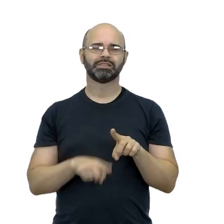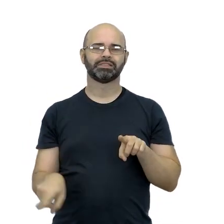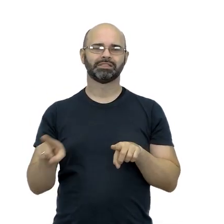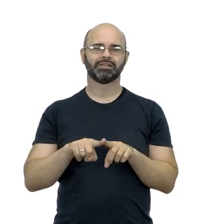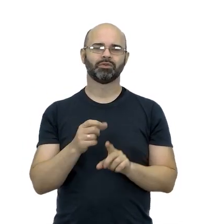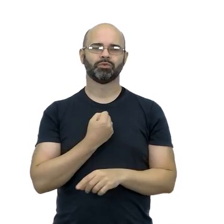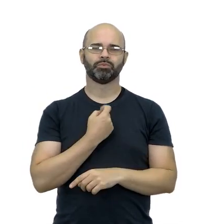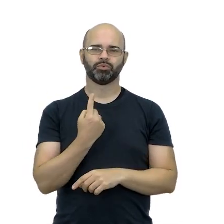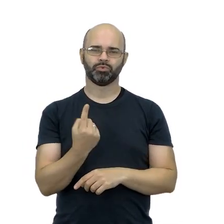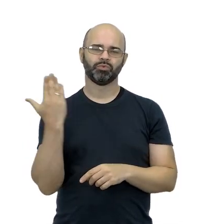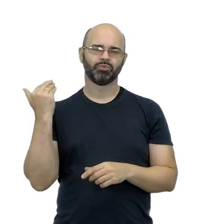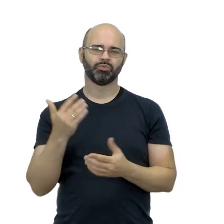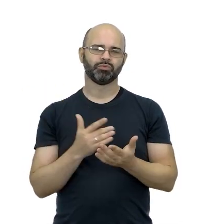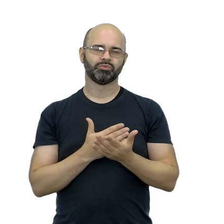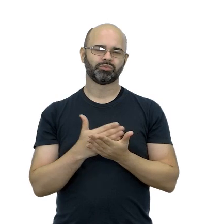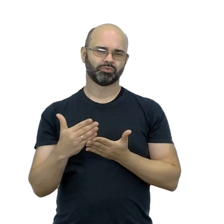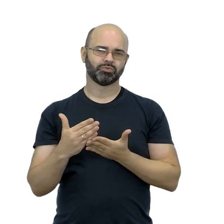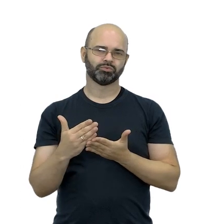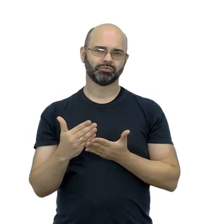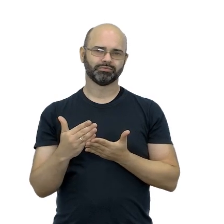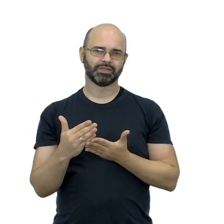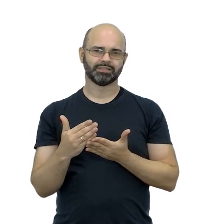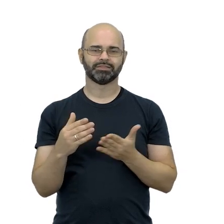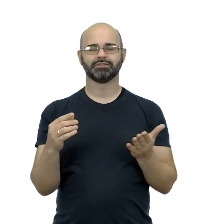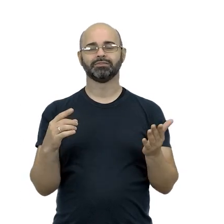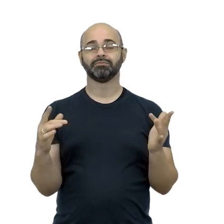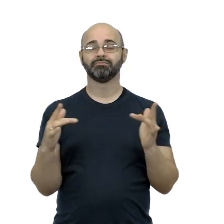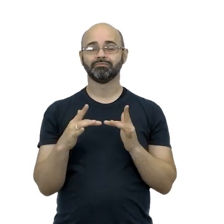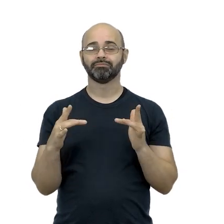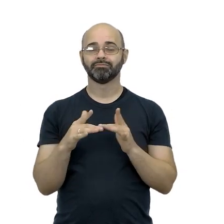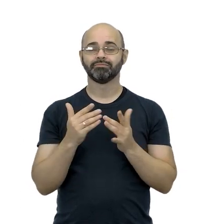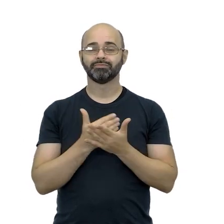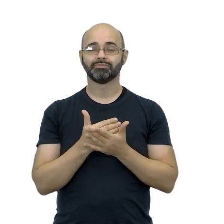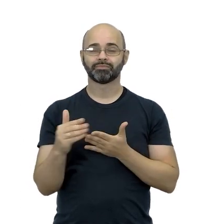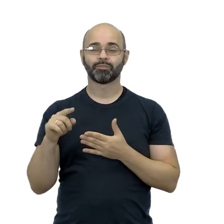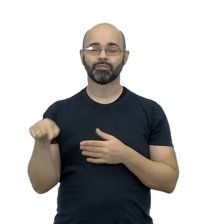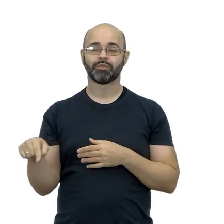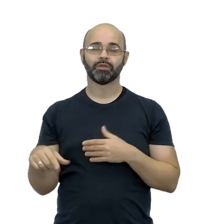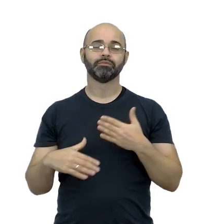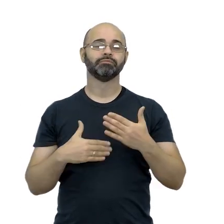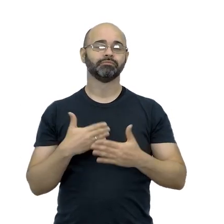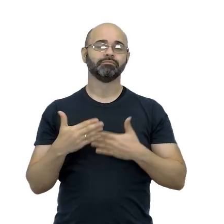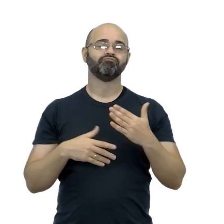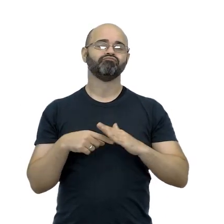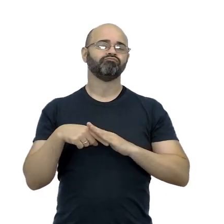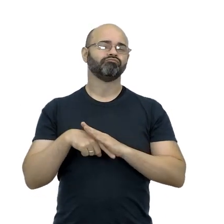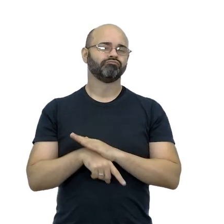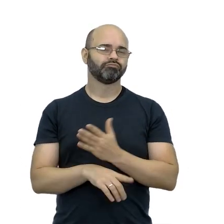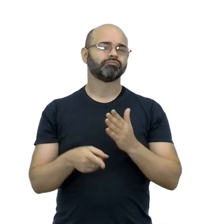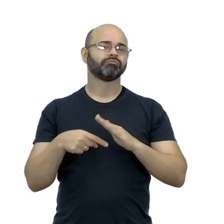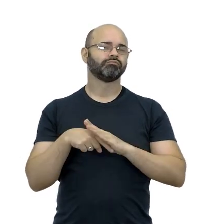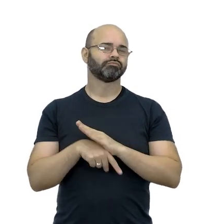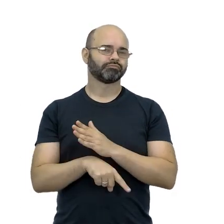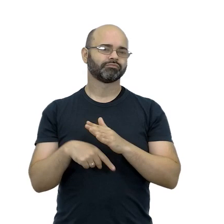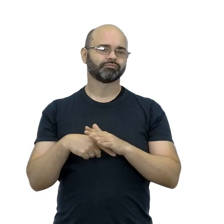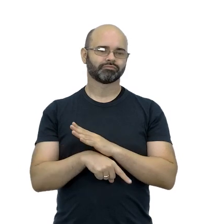começa a ter o primeiro contato com as figuras geométricas. E ela vai, cada vez, ela vai o quê? Se aprofundando. Quando a gente fala daquele conteúdo em espiral, a